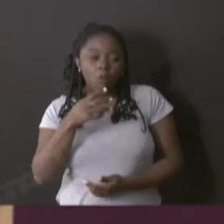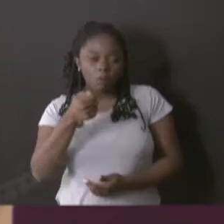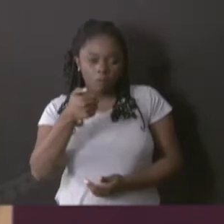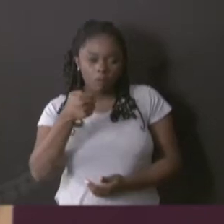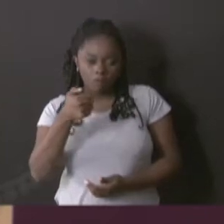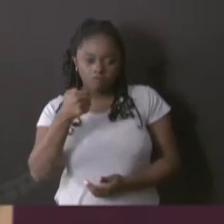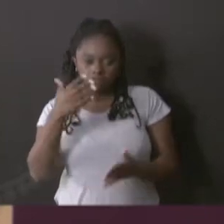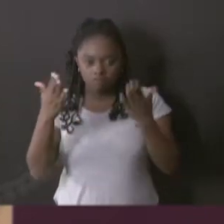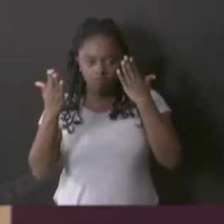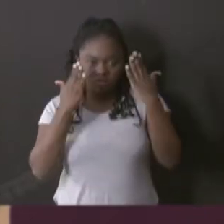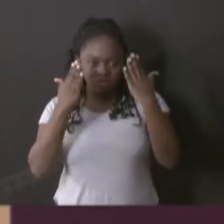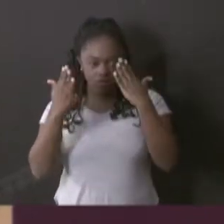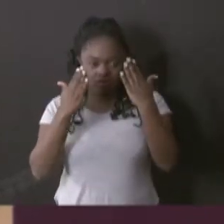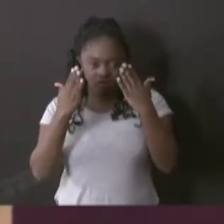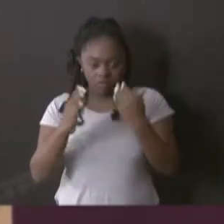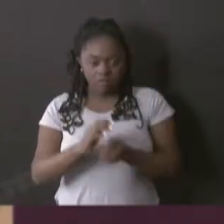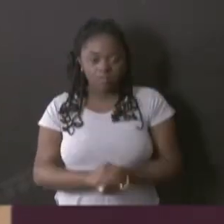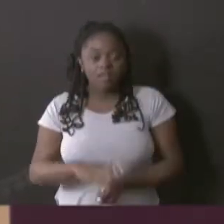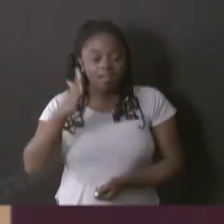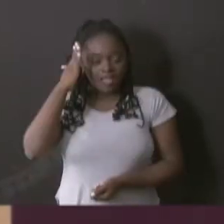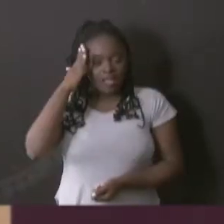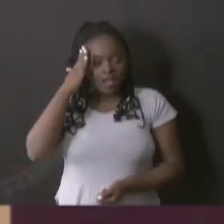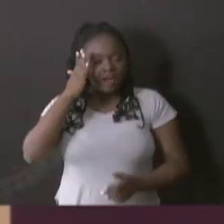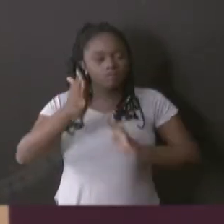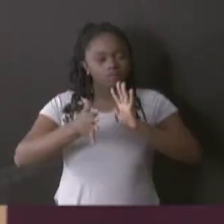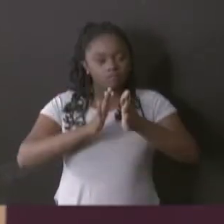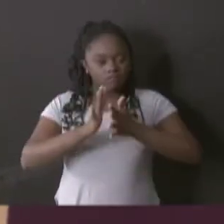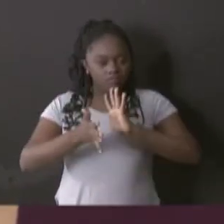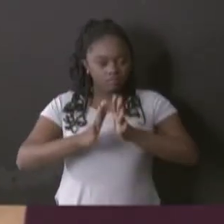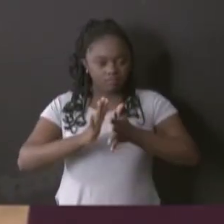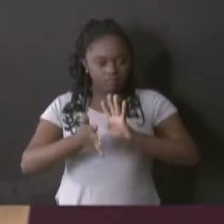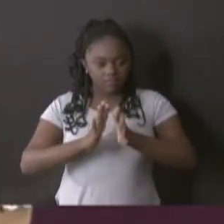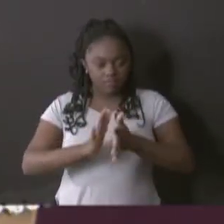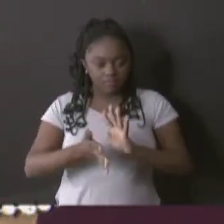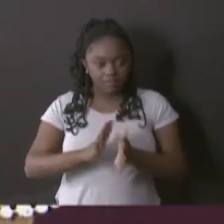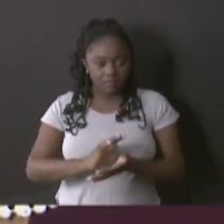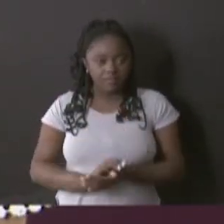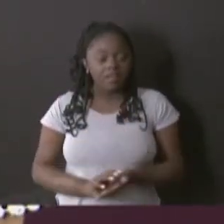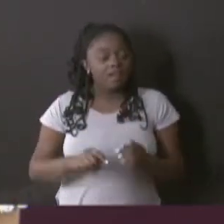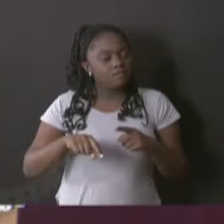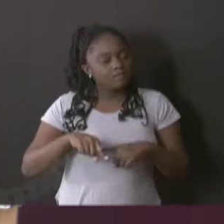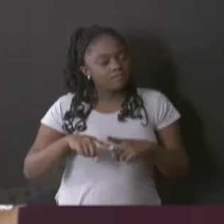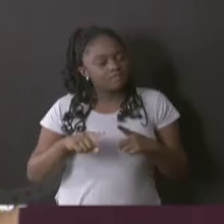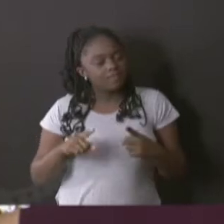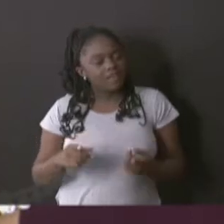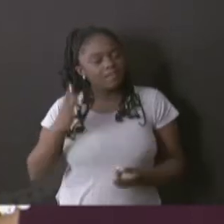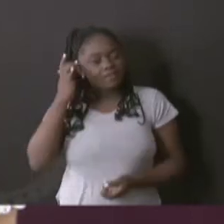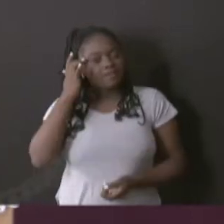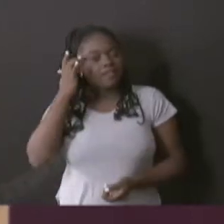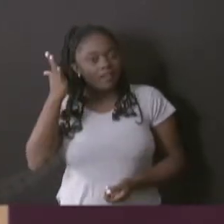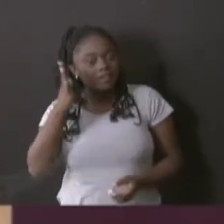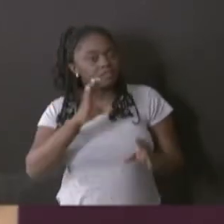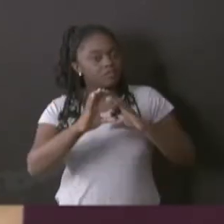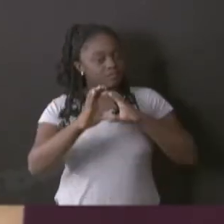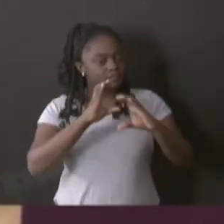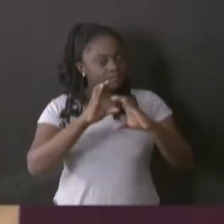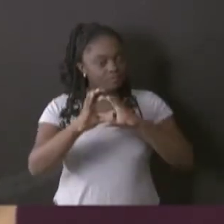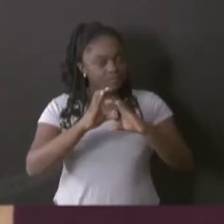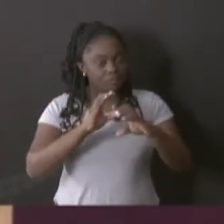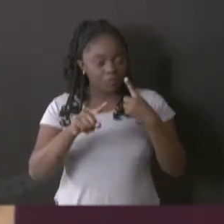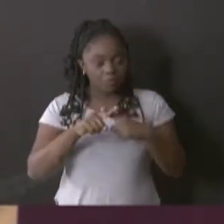né, que são fluentes na língua de sinais, que facilita essa comunicação. Imagino, que é direta,